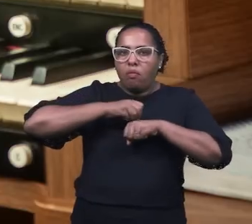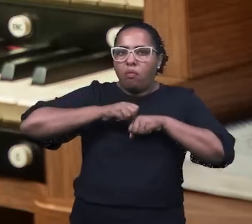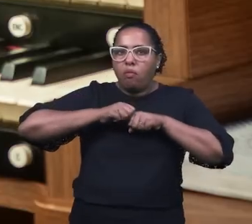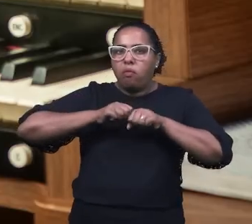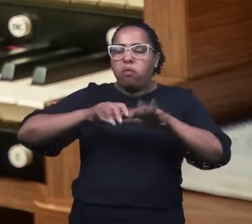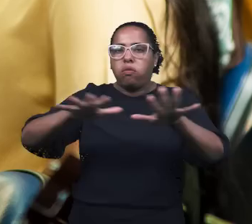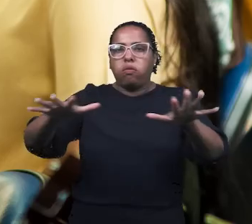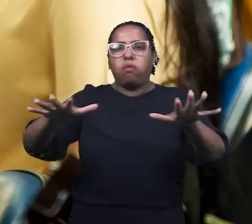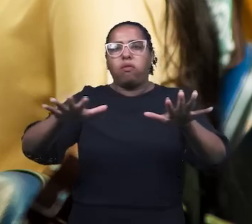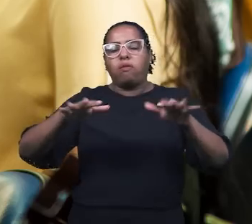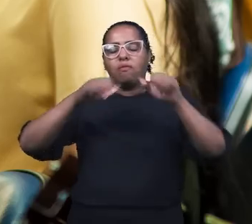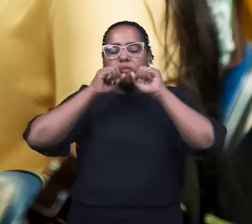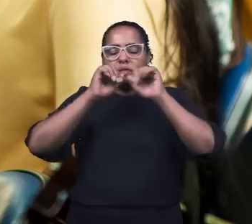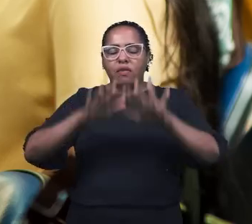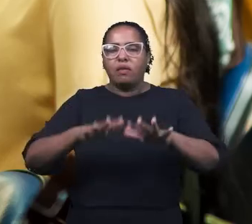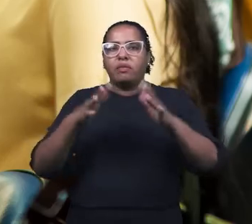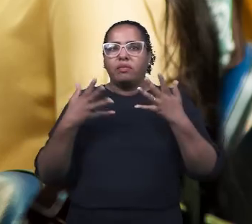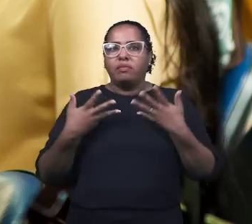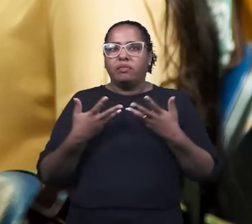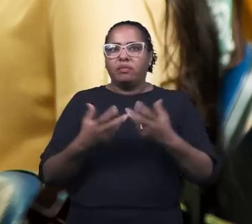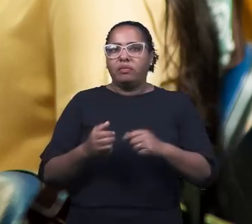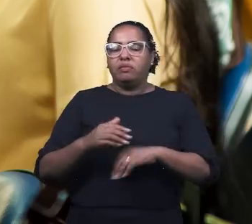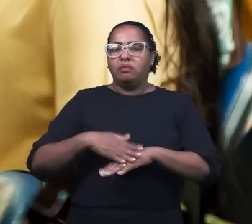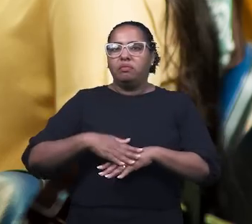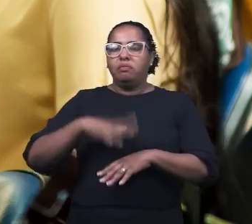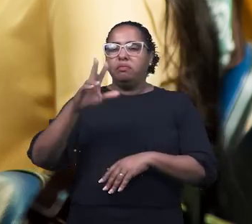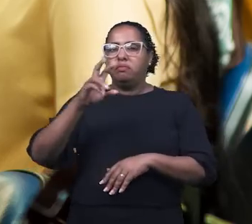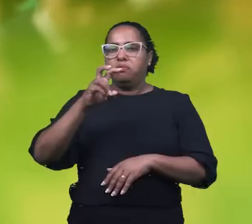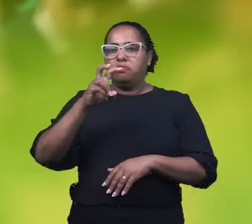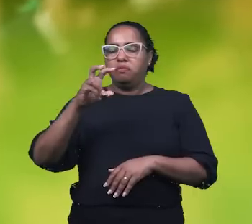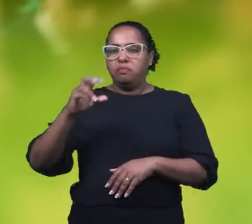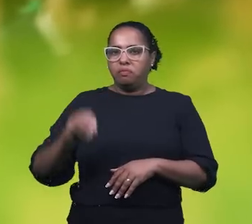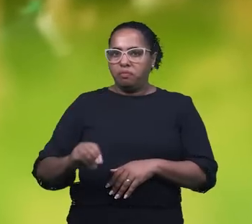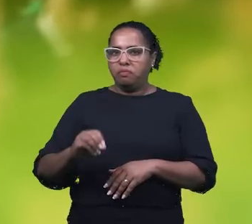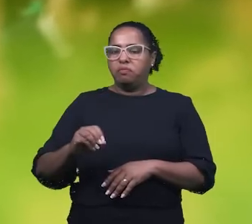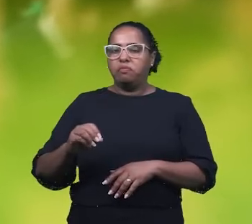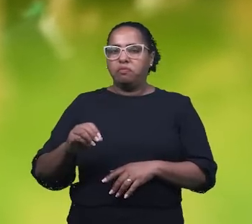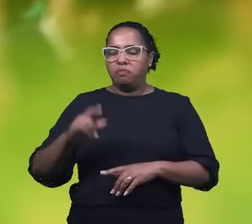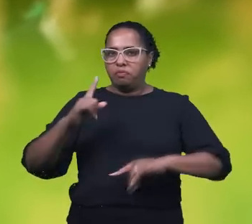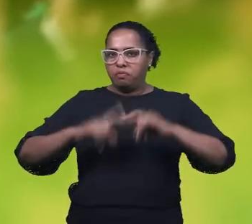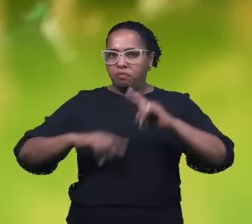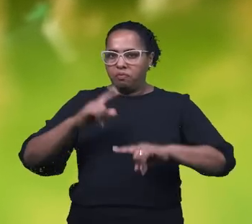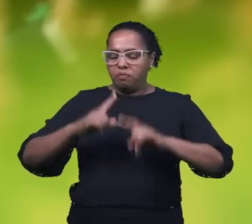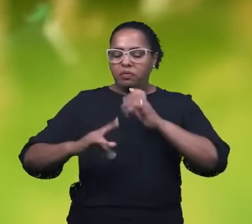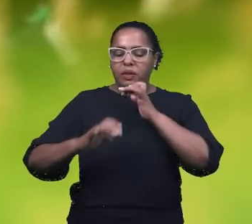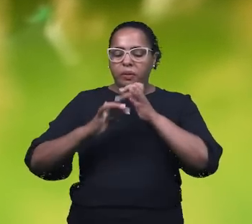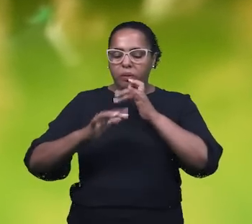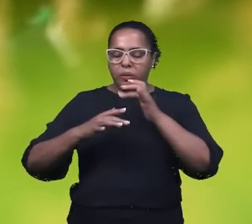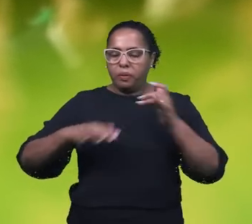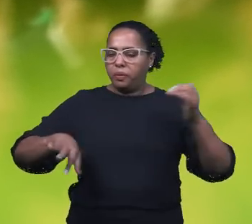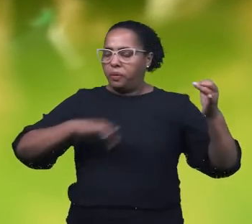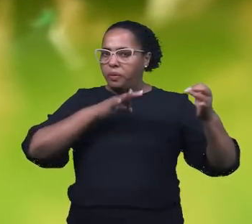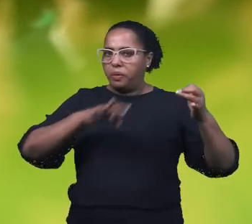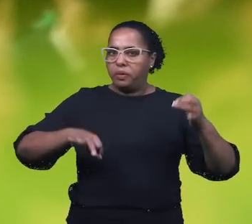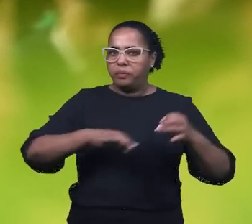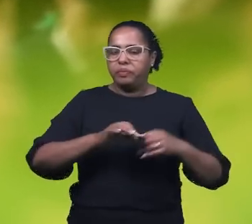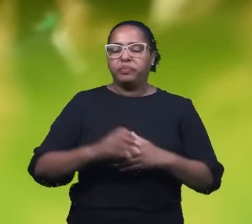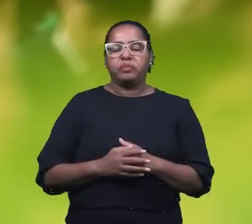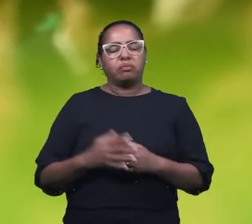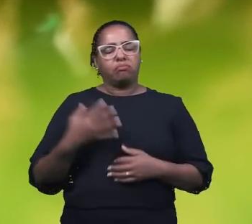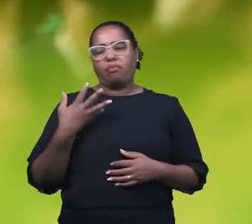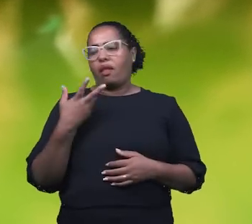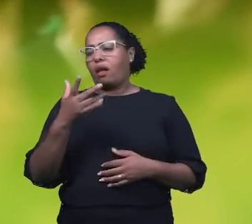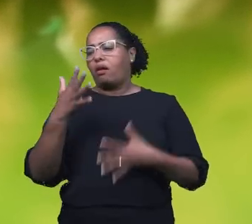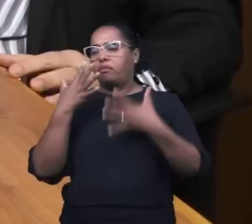bênção e uma beleza, algo de E maravilhoso. mais de 50 instrumentos. Mais de 50 instrumentos tocando ali. E é uma beleza, né? É uma coisa que